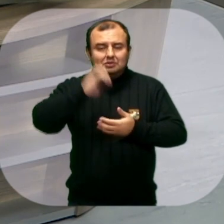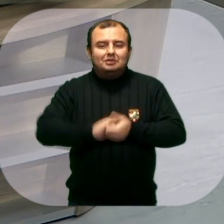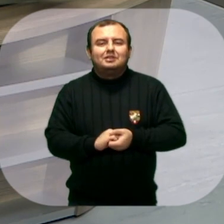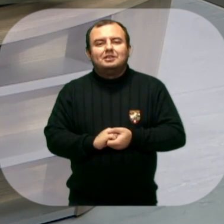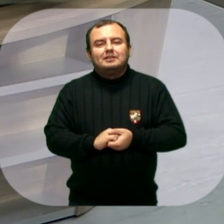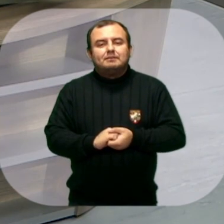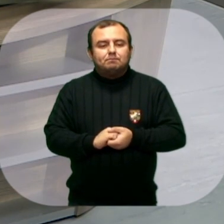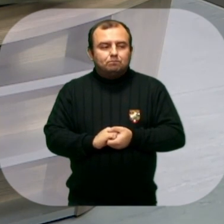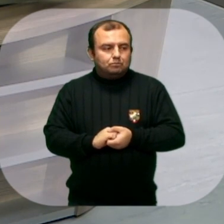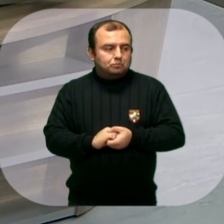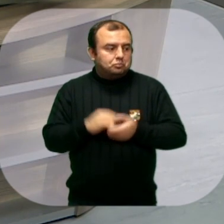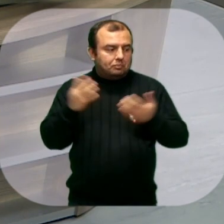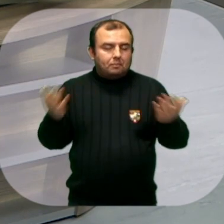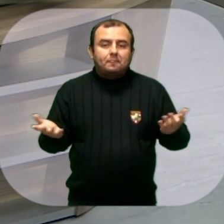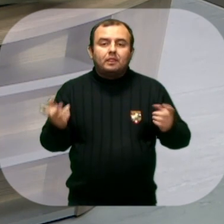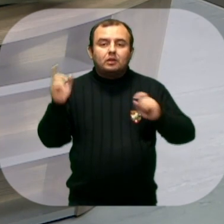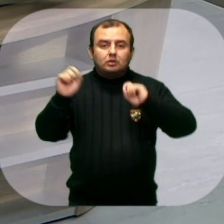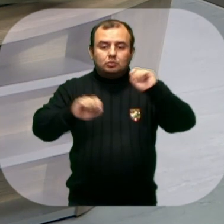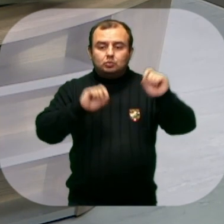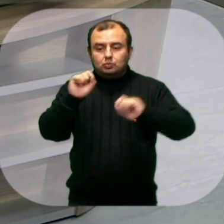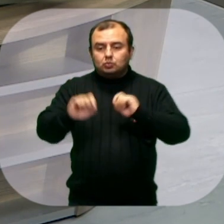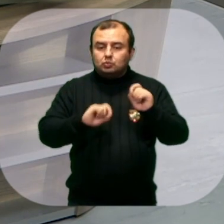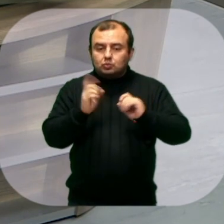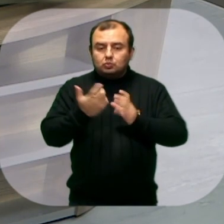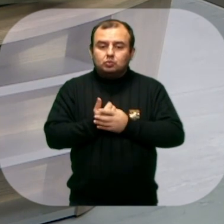importante. E assim,